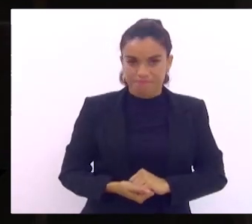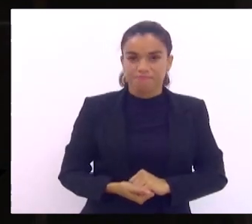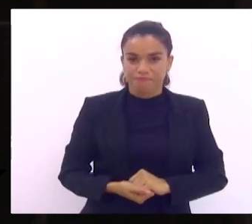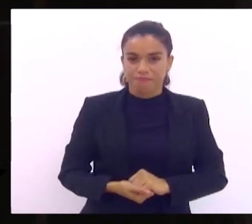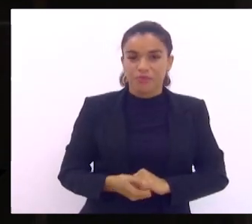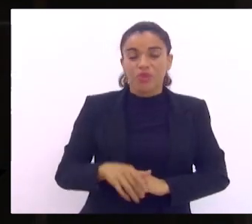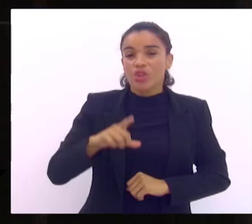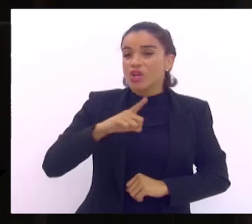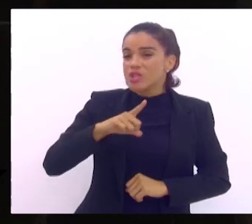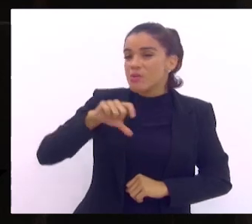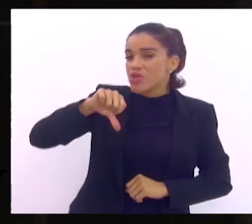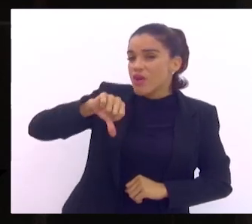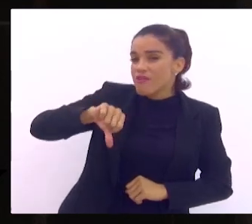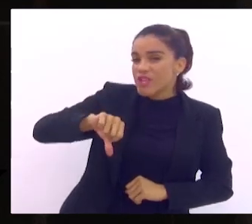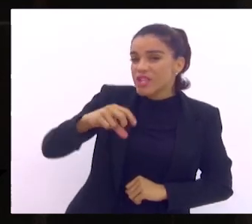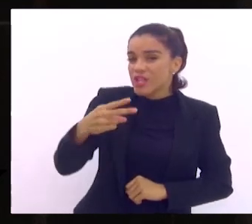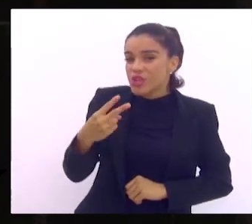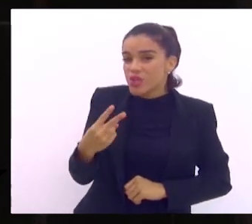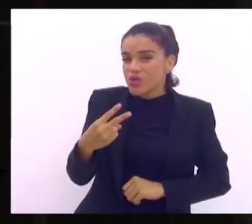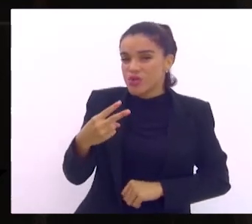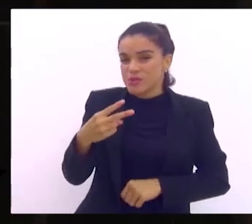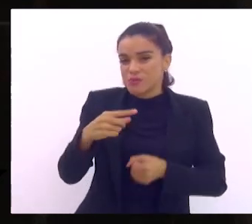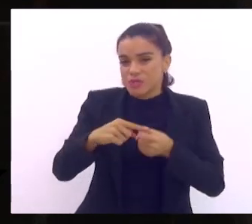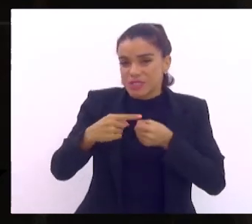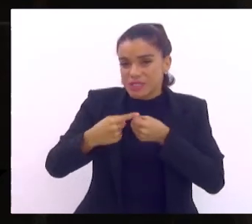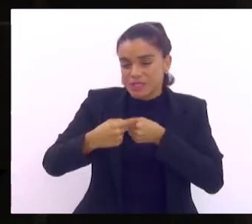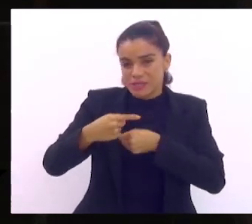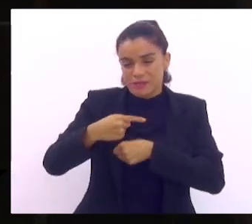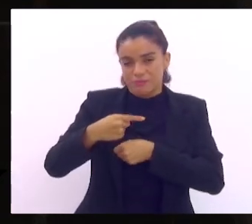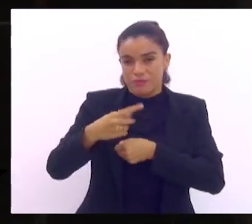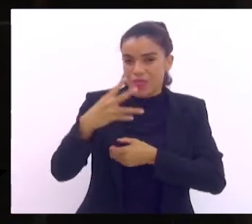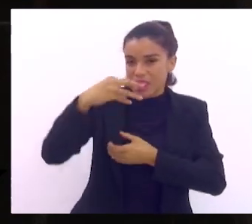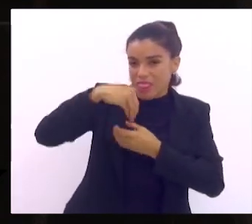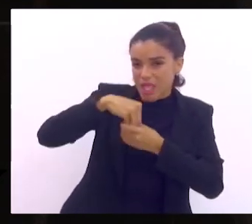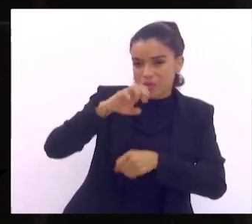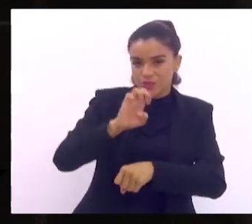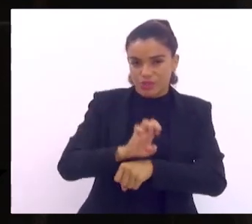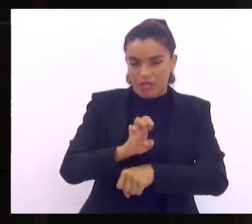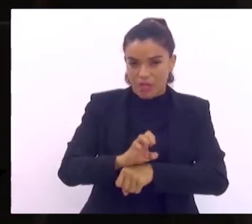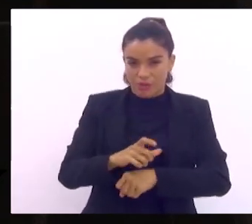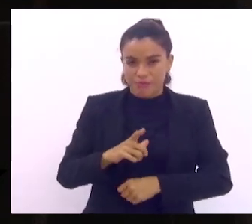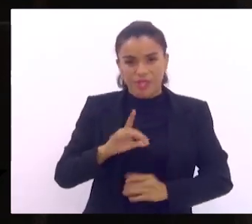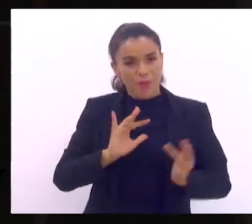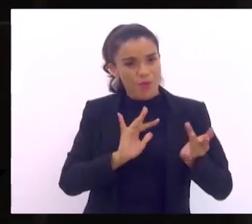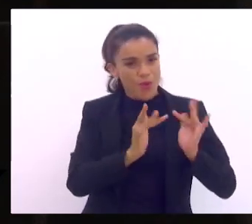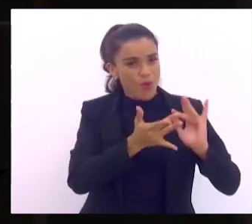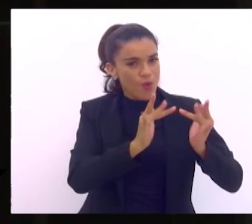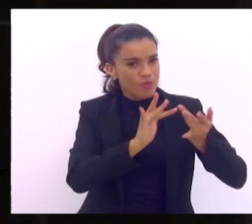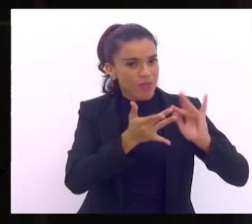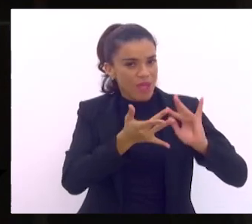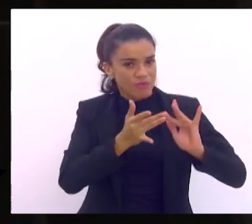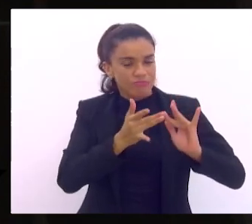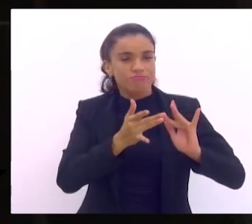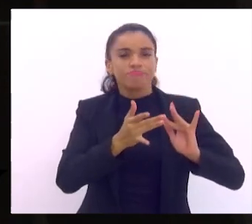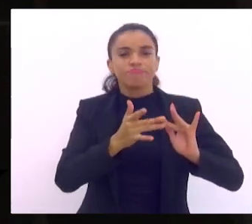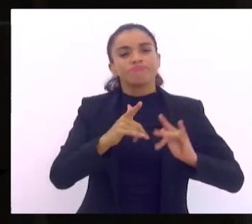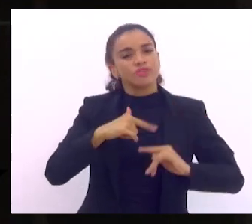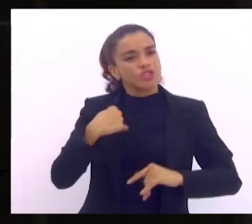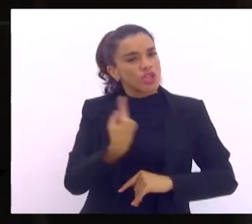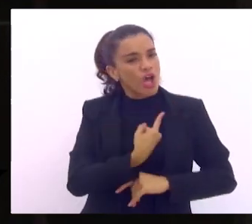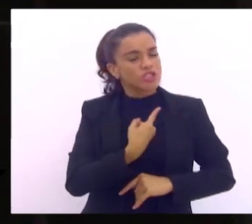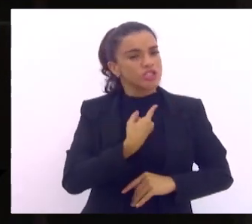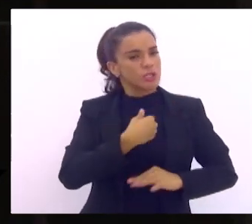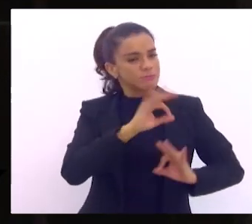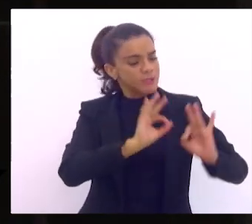Nós temos 92 municípios que temos contatos, temos regionalização, estamos